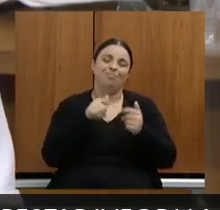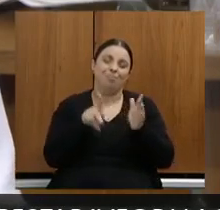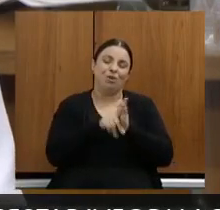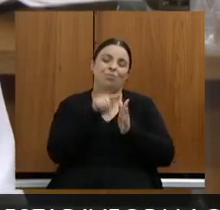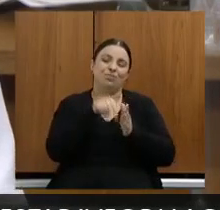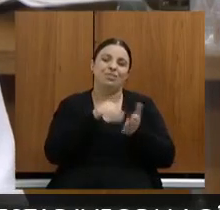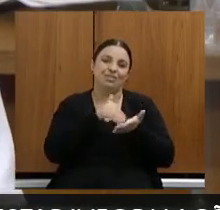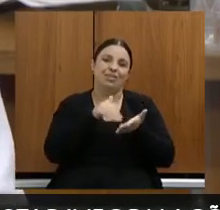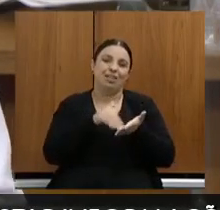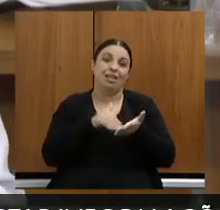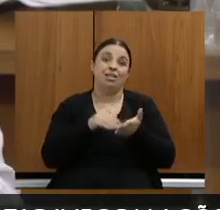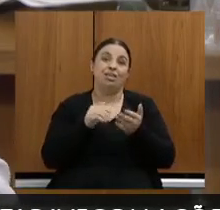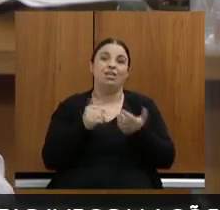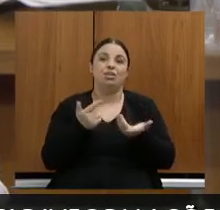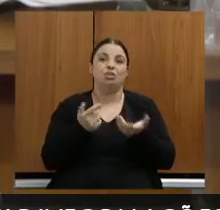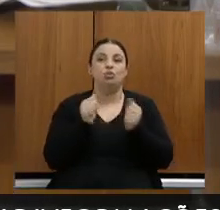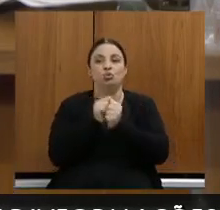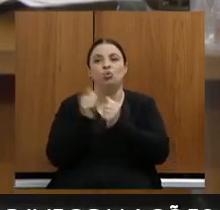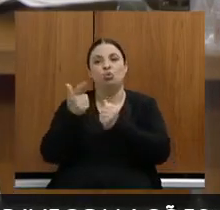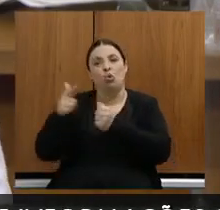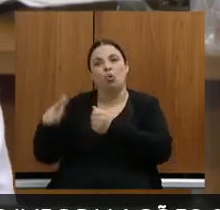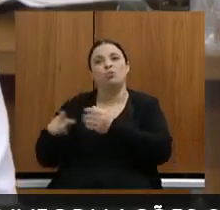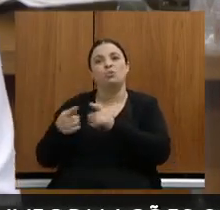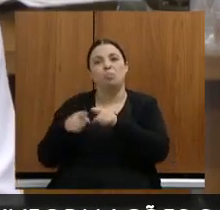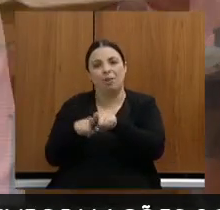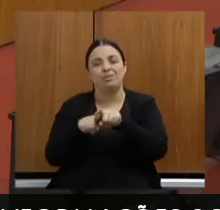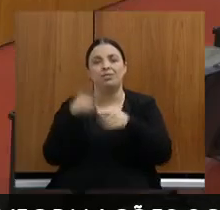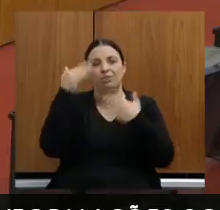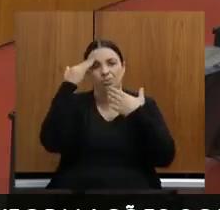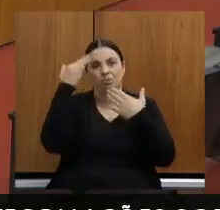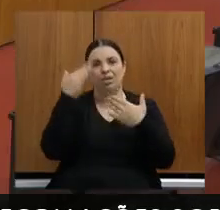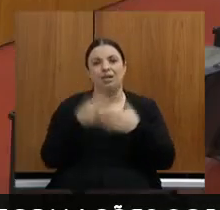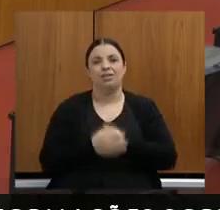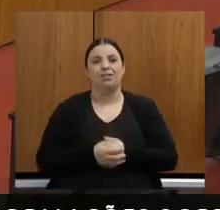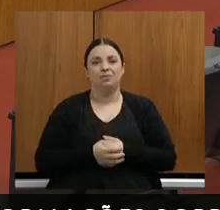todas as nossas é vinculadas muito obrigado